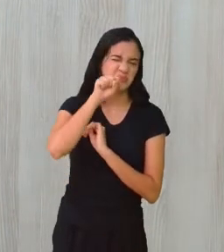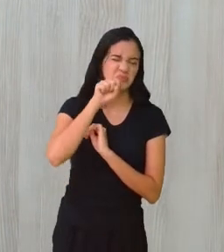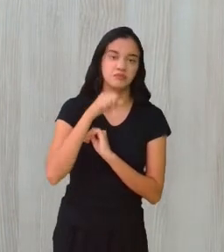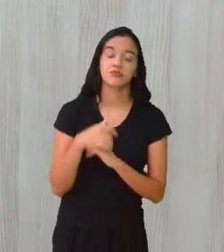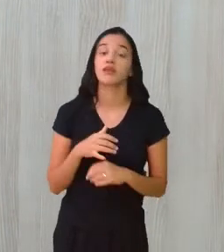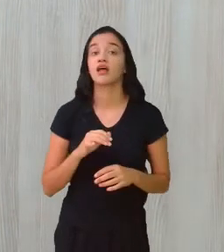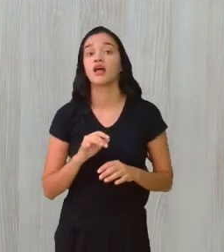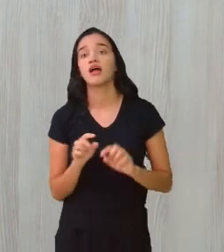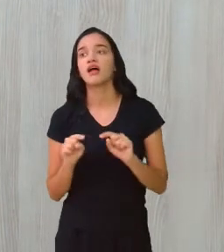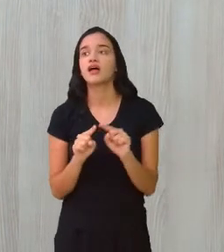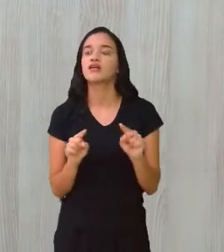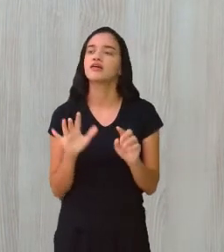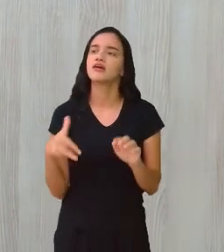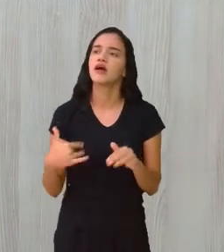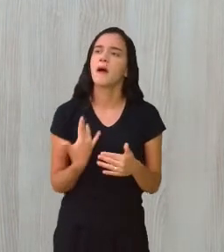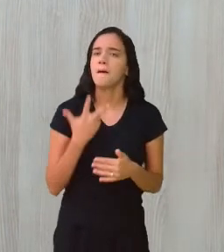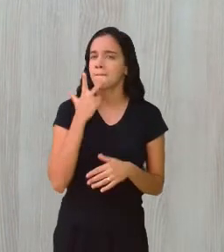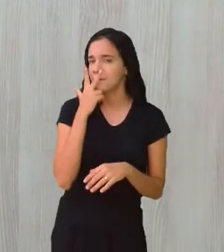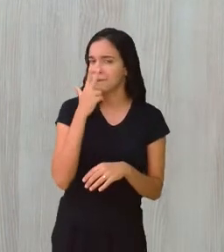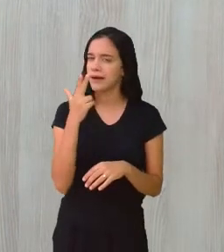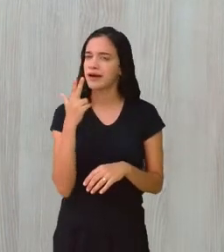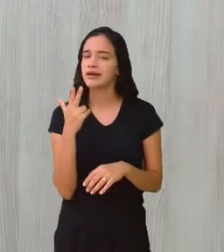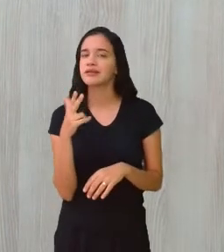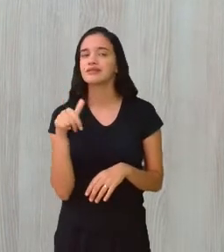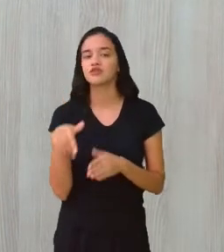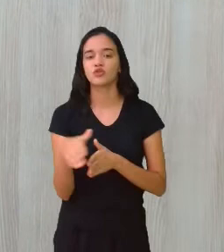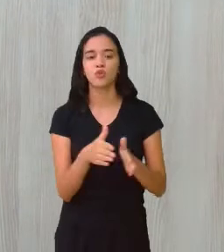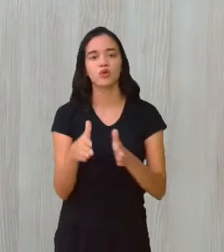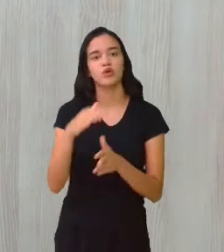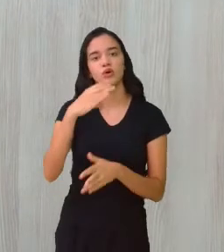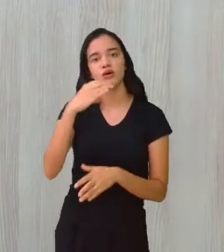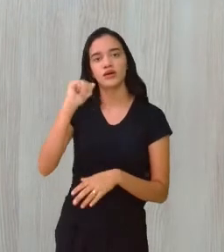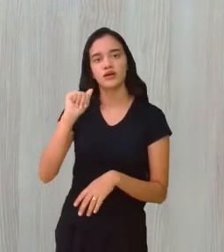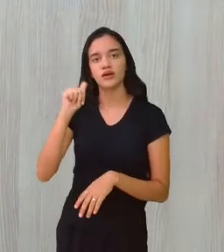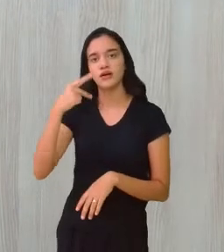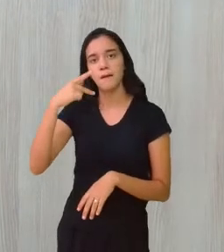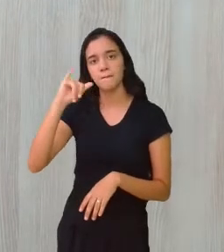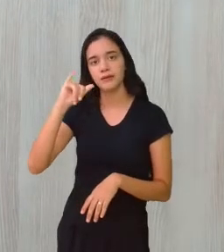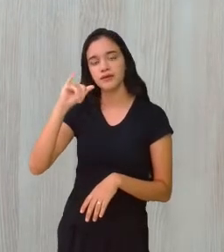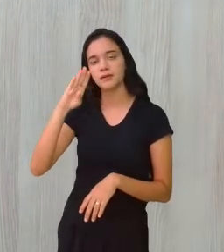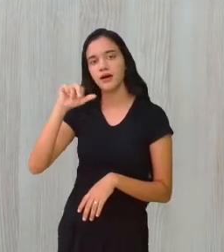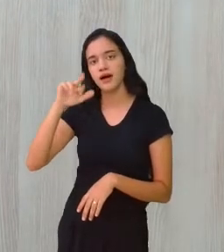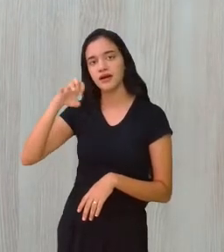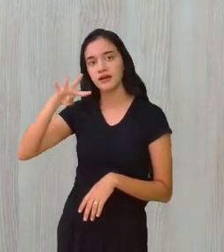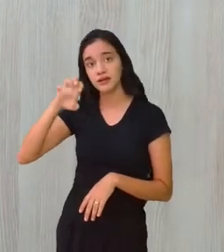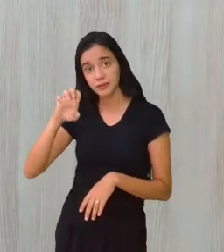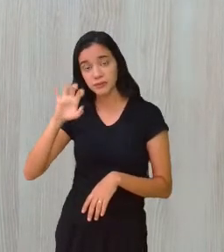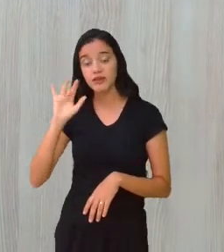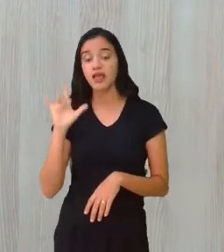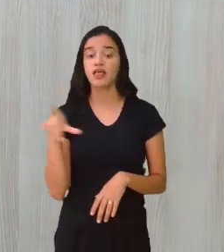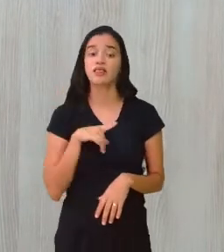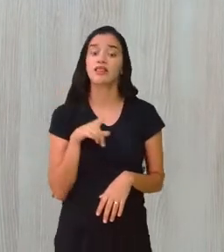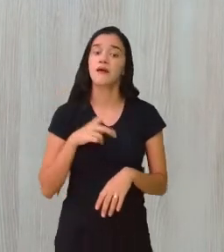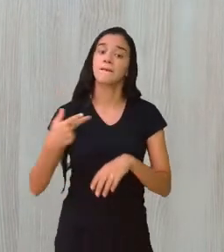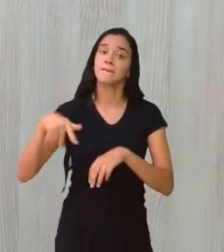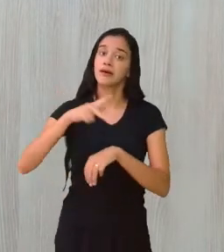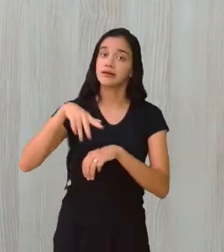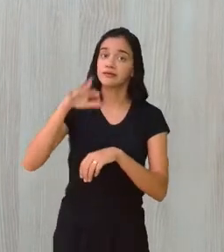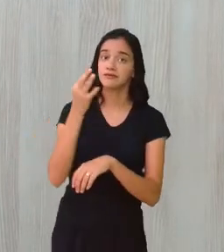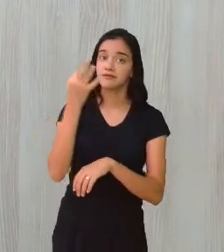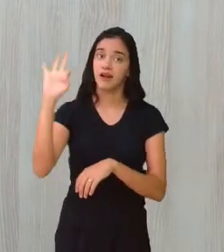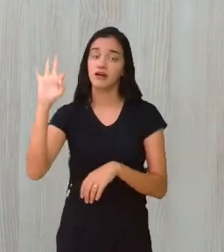né, que a gente tem Parecido com o nosso Capibaribe, que passa dentro da nossa cidade, né, prof? Exatamente, e aí tem países como